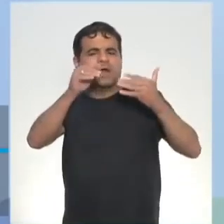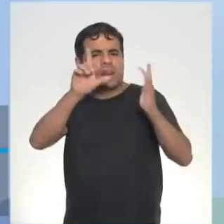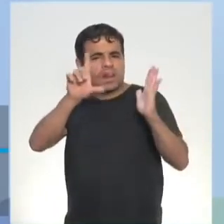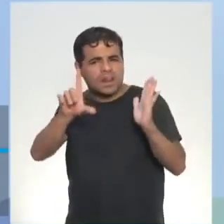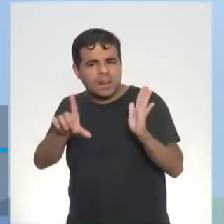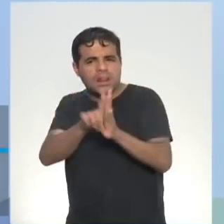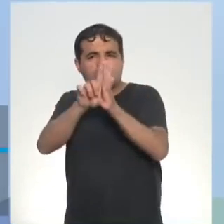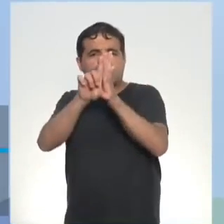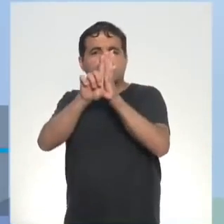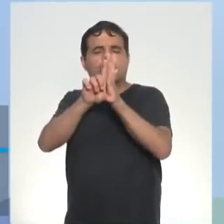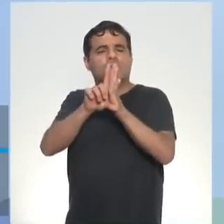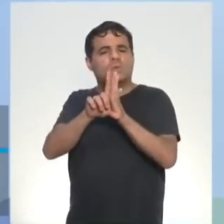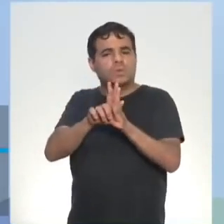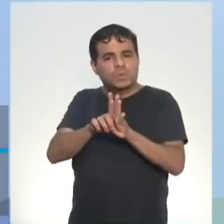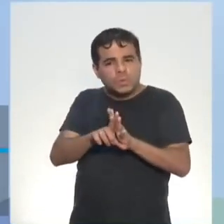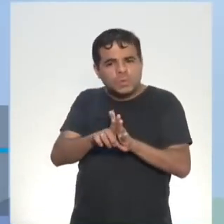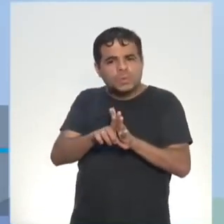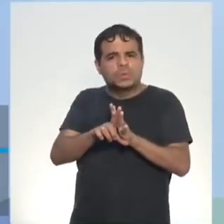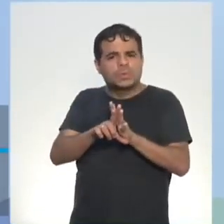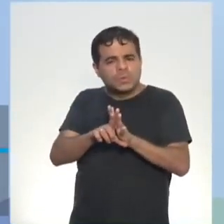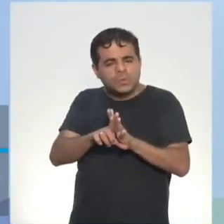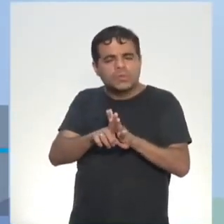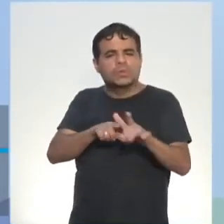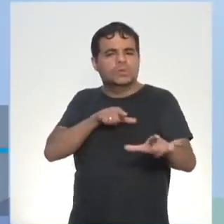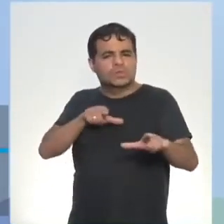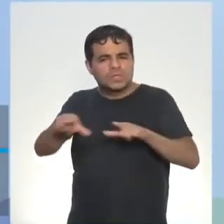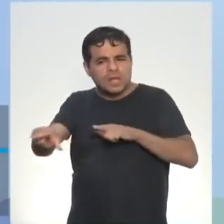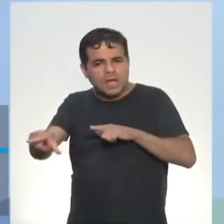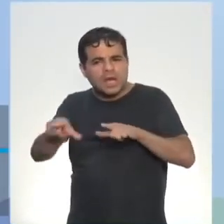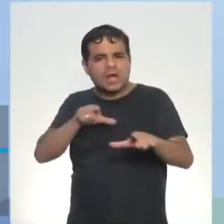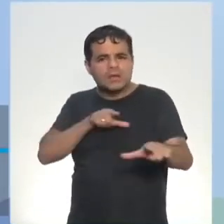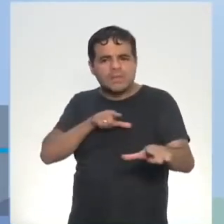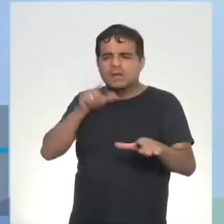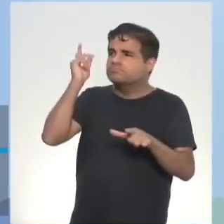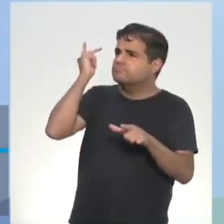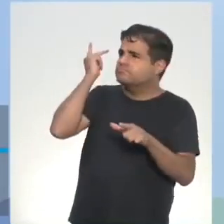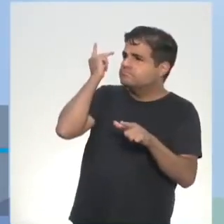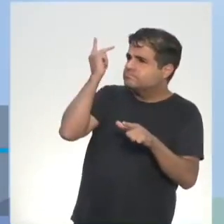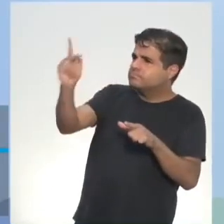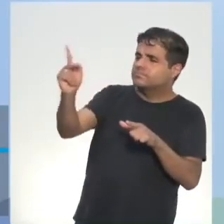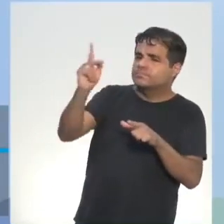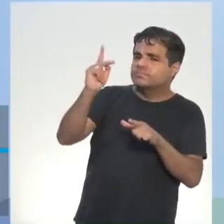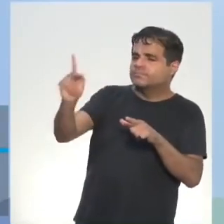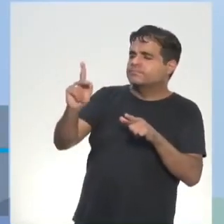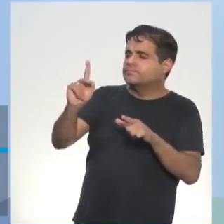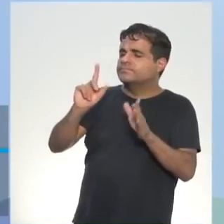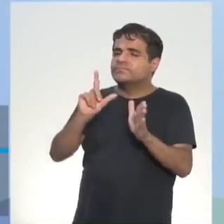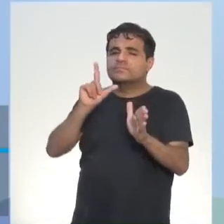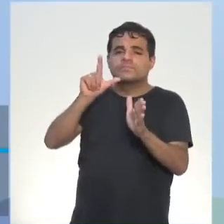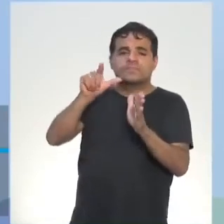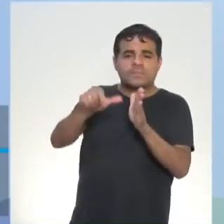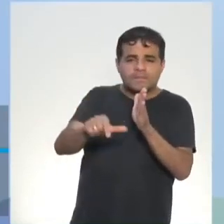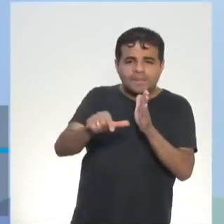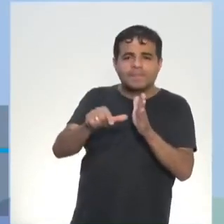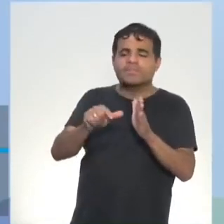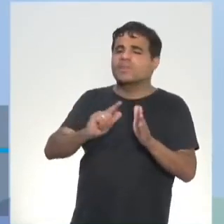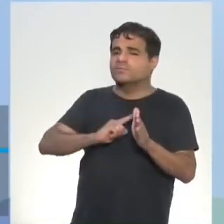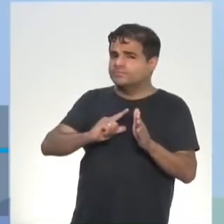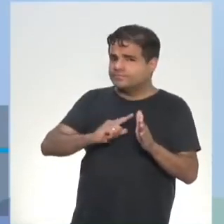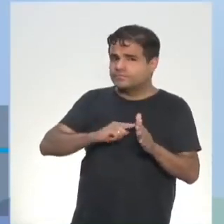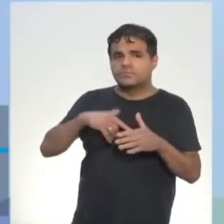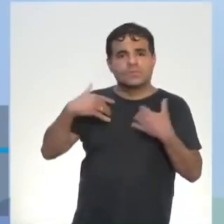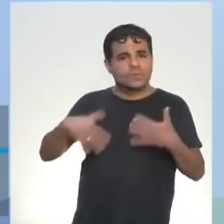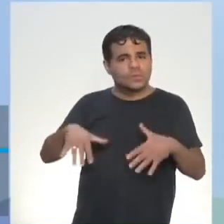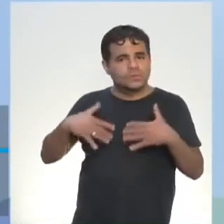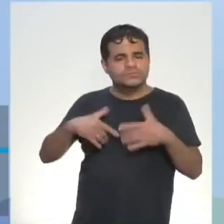leis, né? Então, assim, foi super... O trabalho dele, né, foi super reconhecido posteriormente e ele teve um